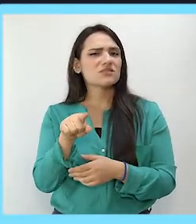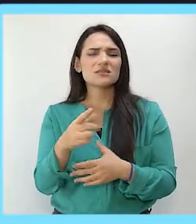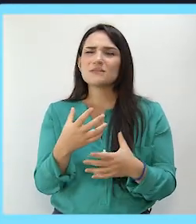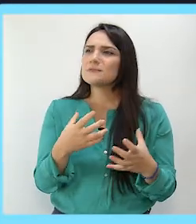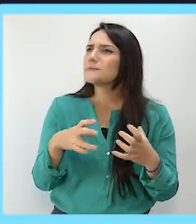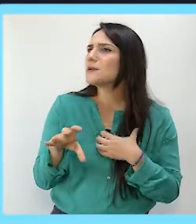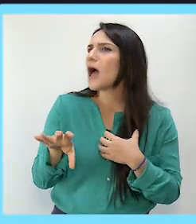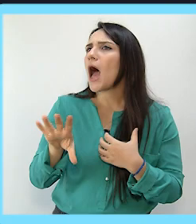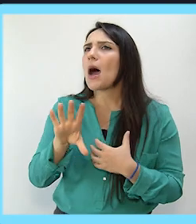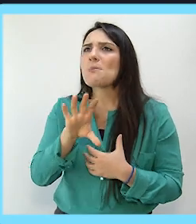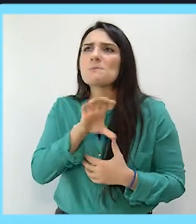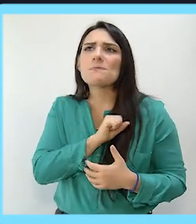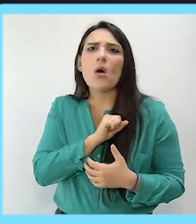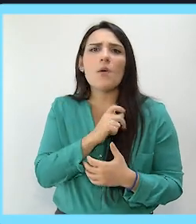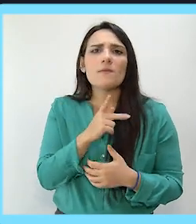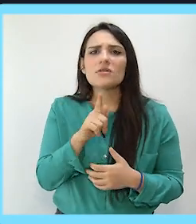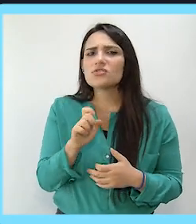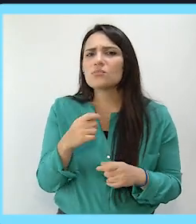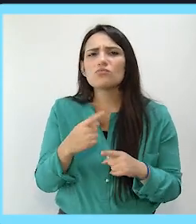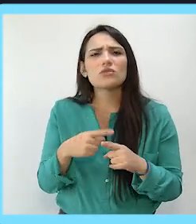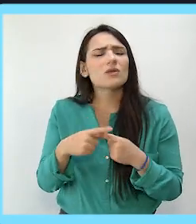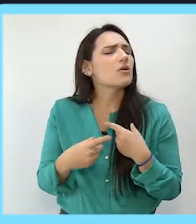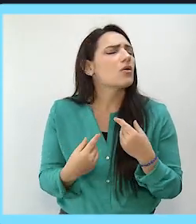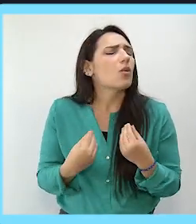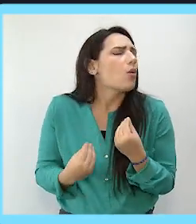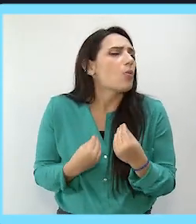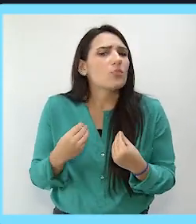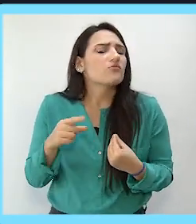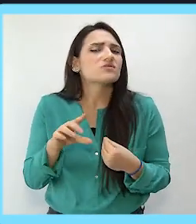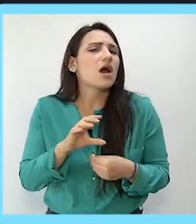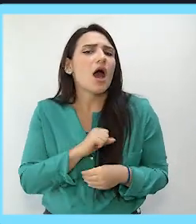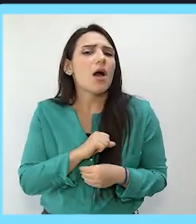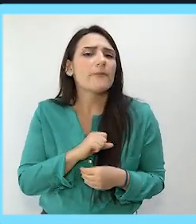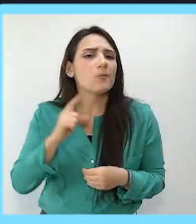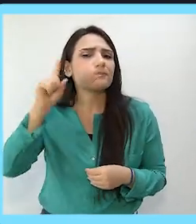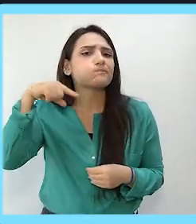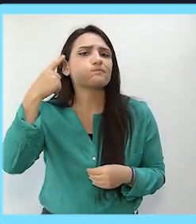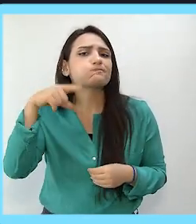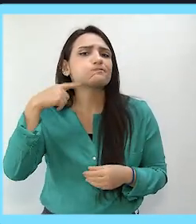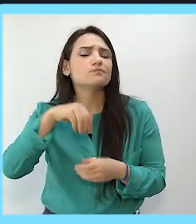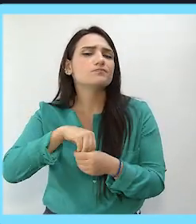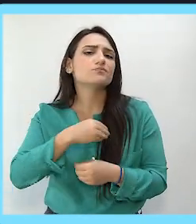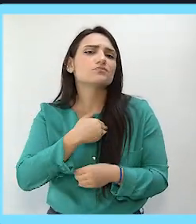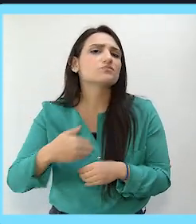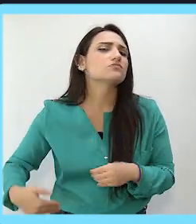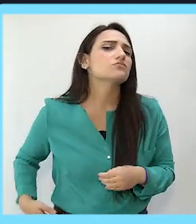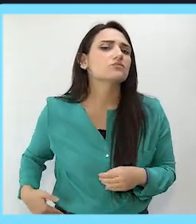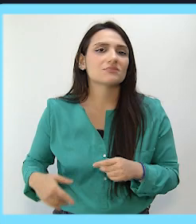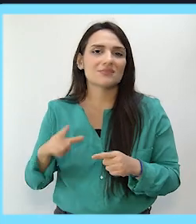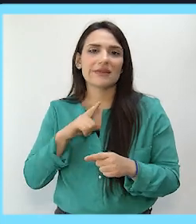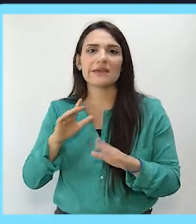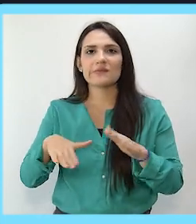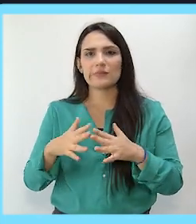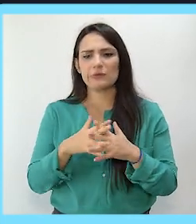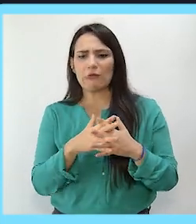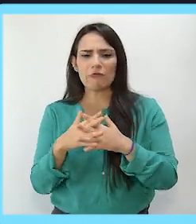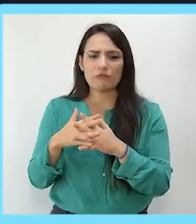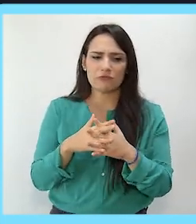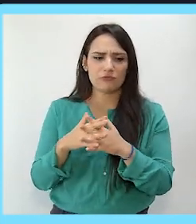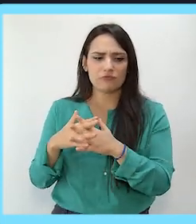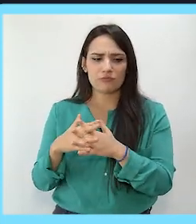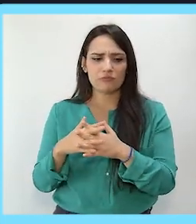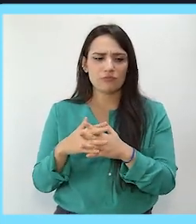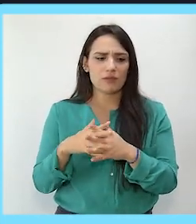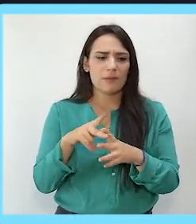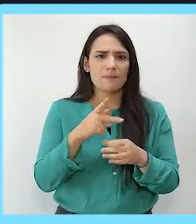se encontrou, Por que a advocacia pública? O que tem? Explica, inclusive, para quem está nos acompanhando, né? As pessoas confundem muito a atuação